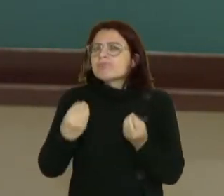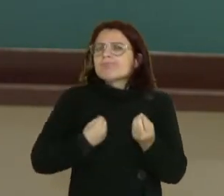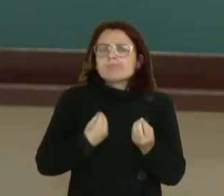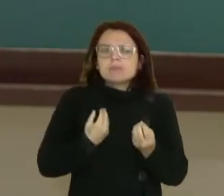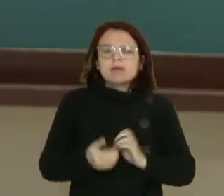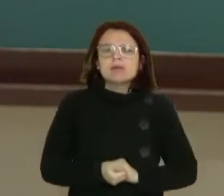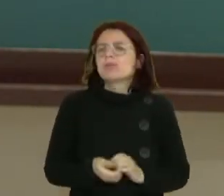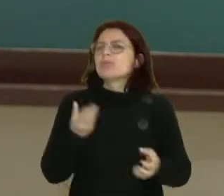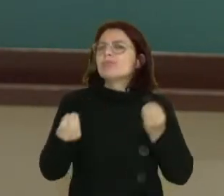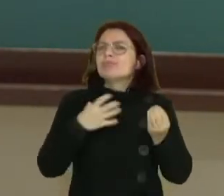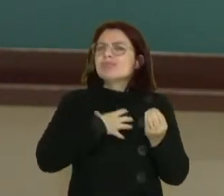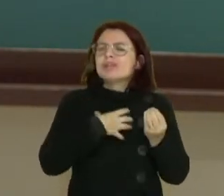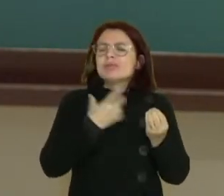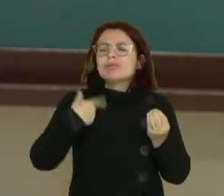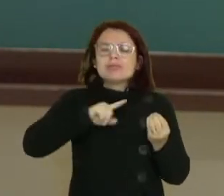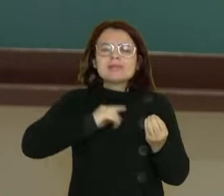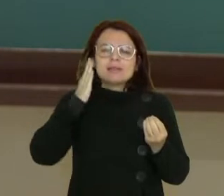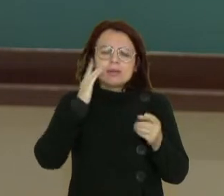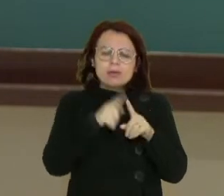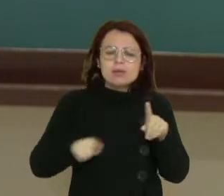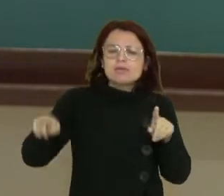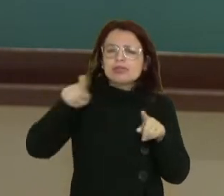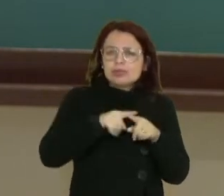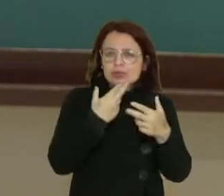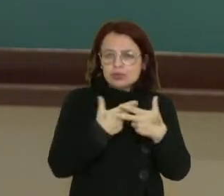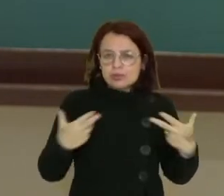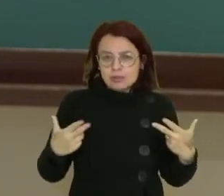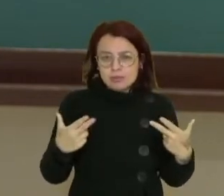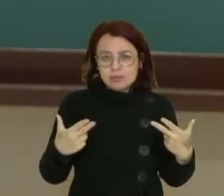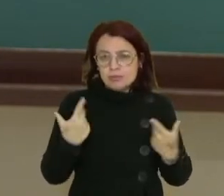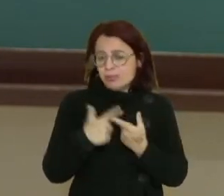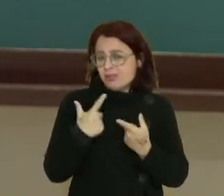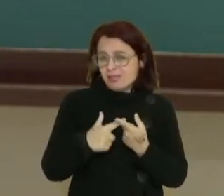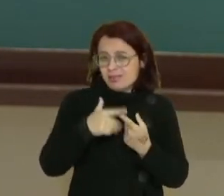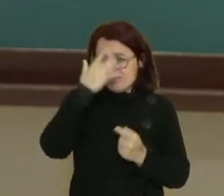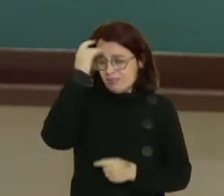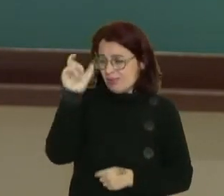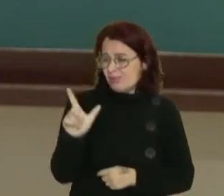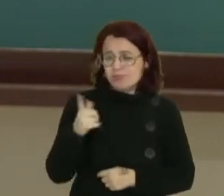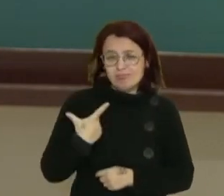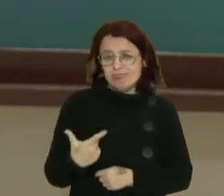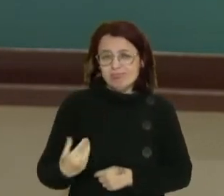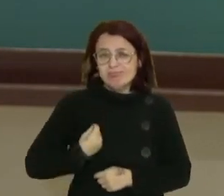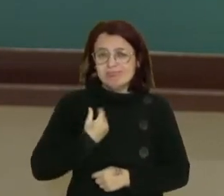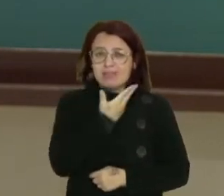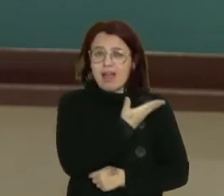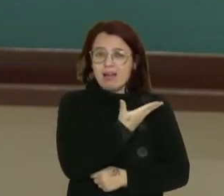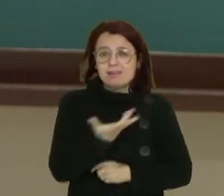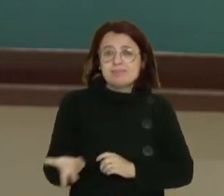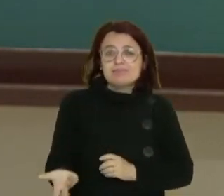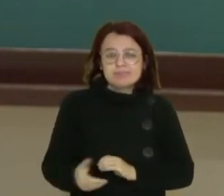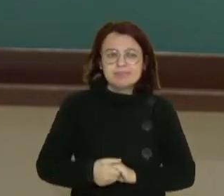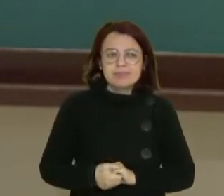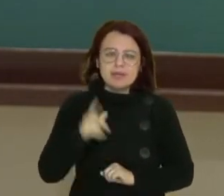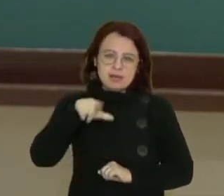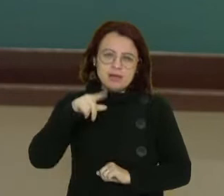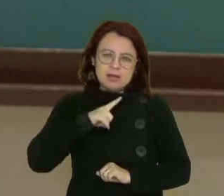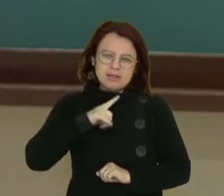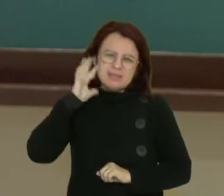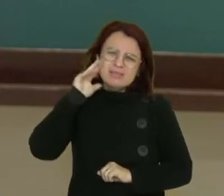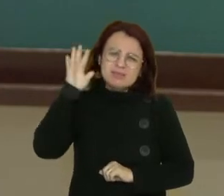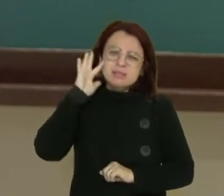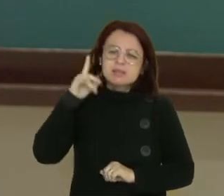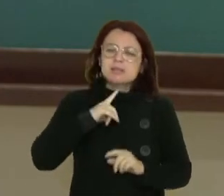nós sabemos a origem de todas as coisas, se nem um ser humano esteve lá? Essas são reflexões que estão